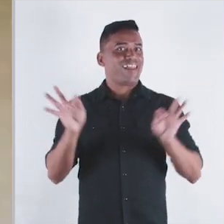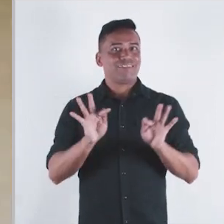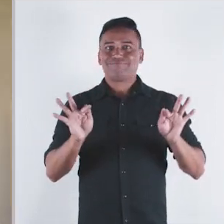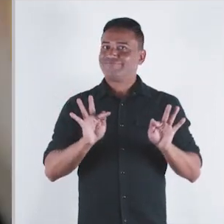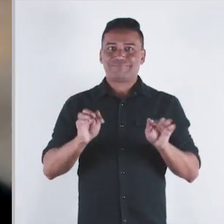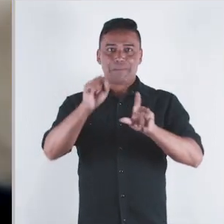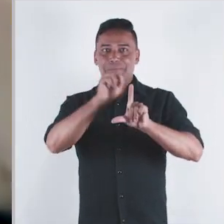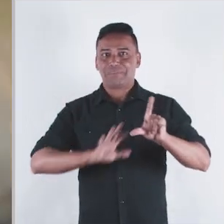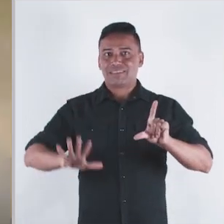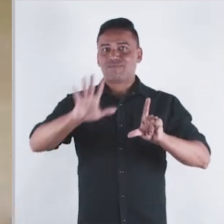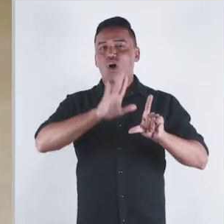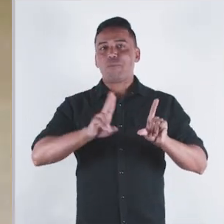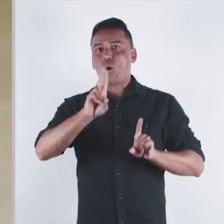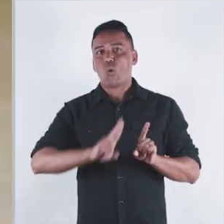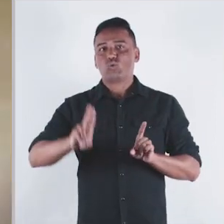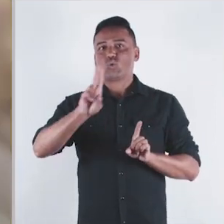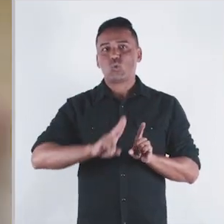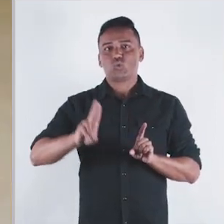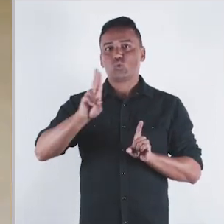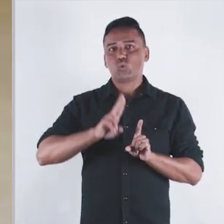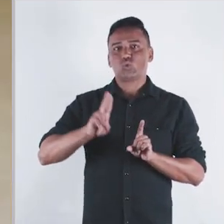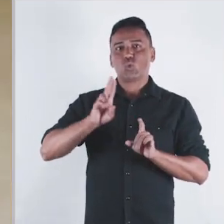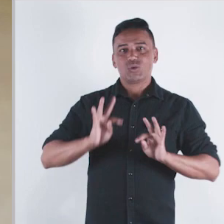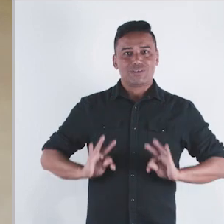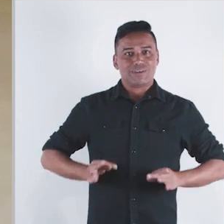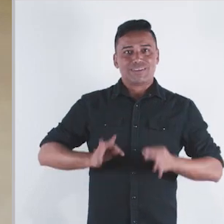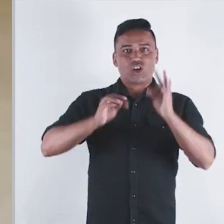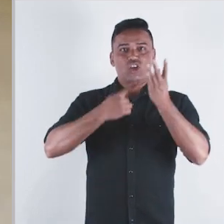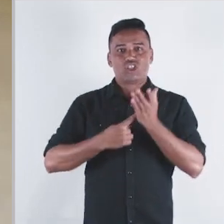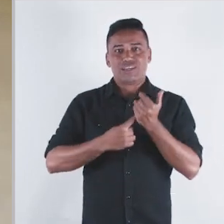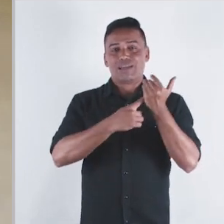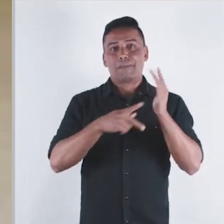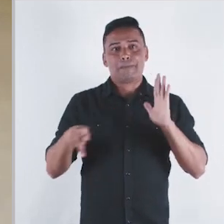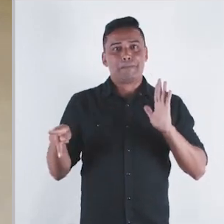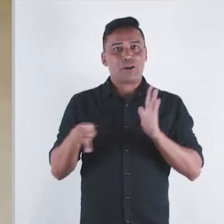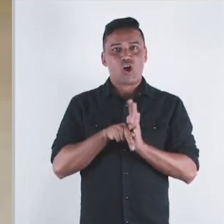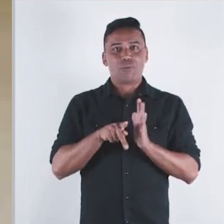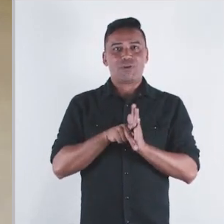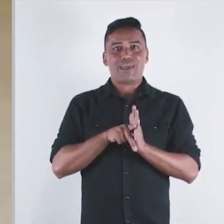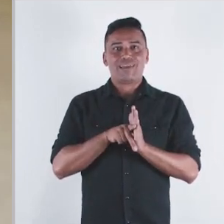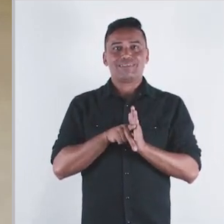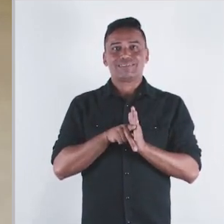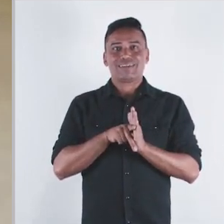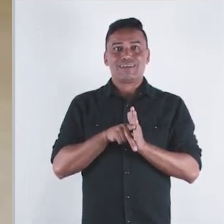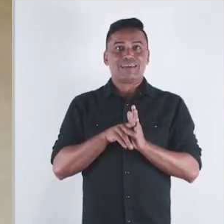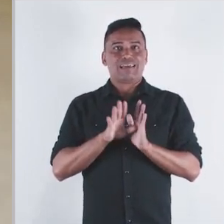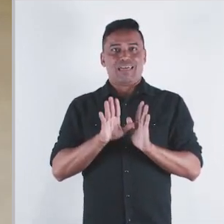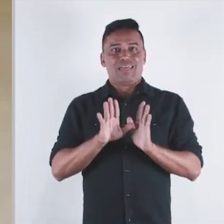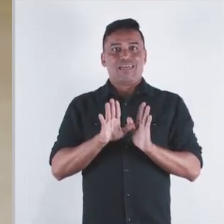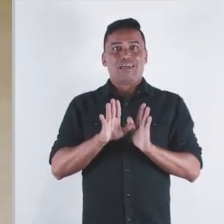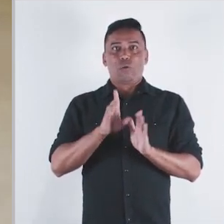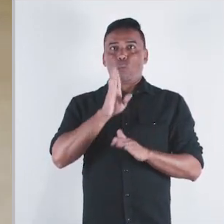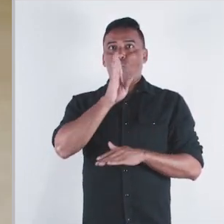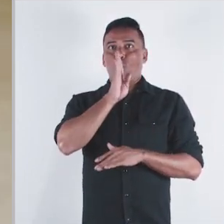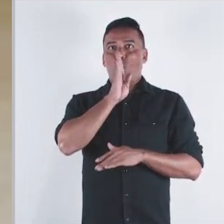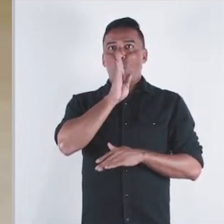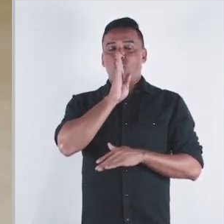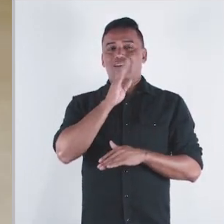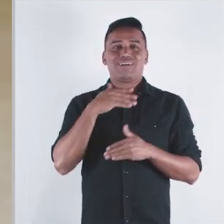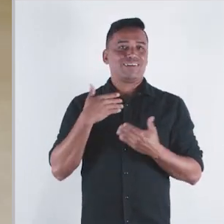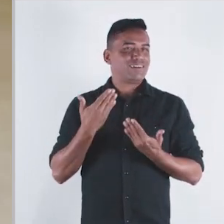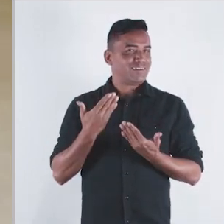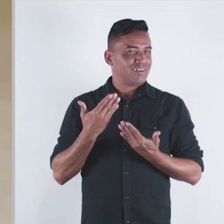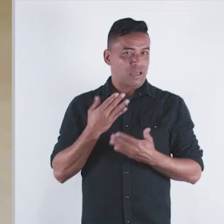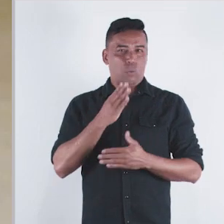essas plataformas e esses recursos como se eles fossem neutros. Eles não são neutros. E o que